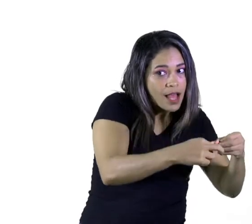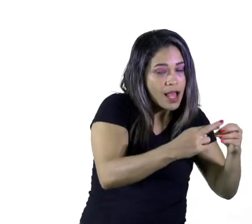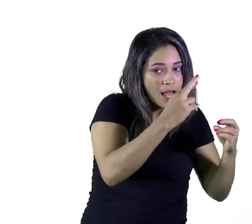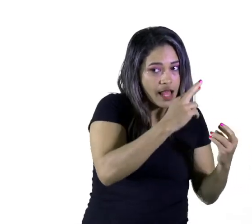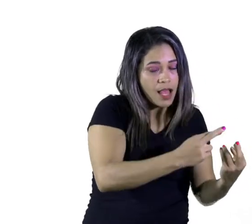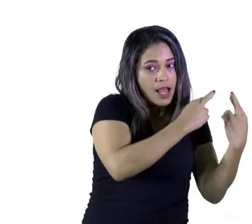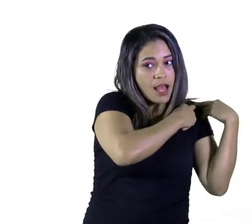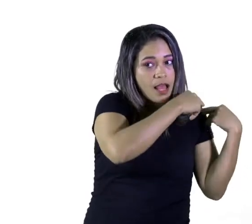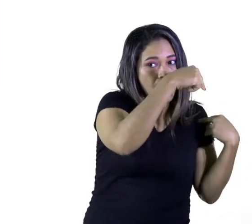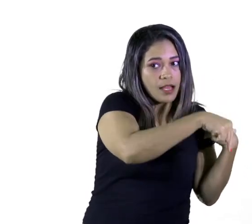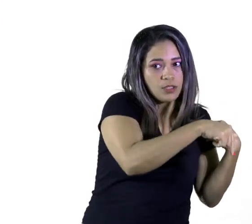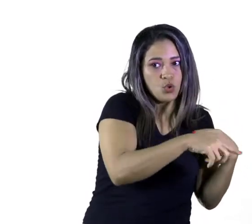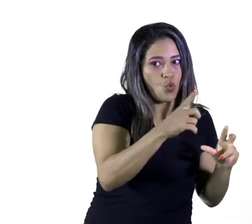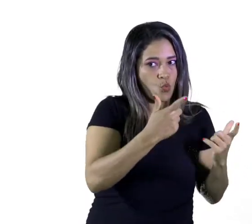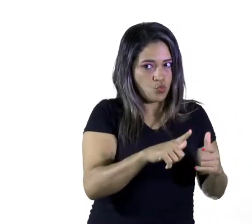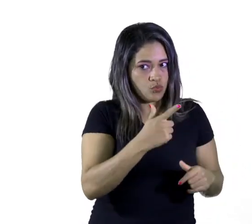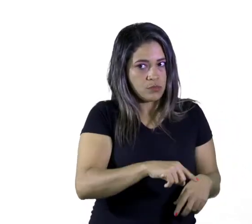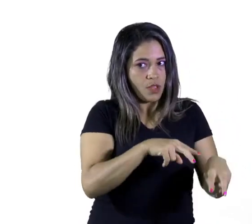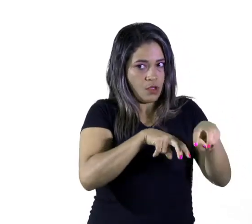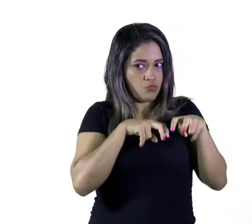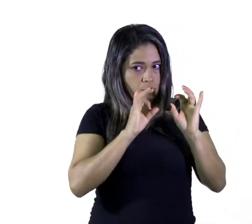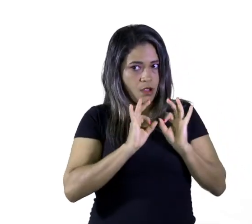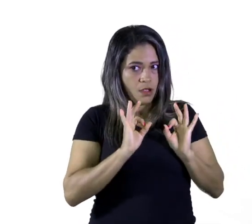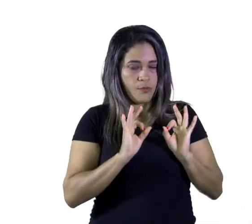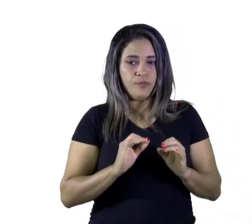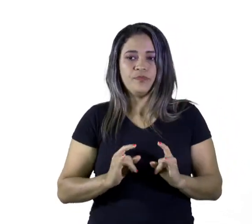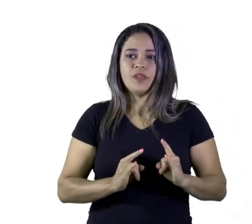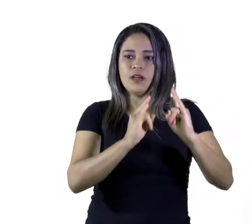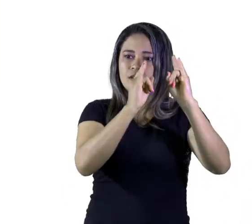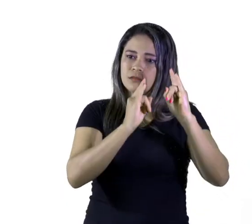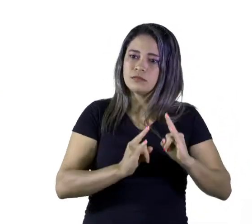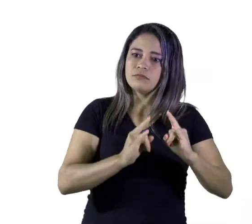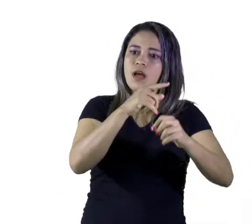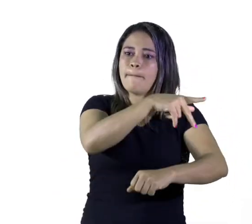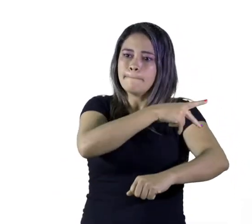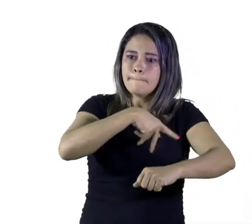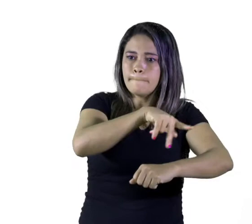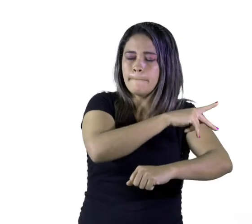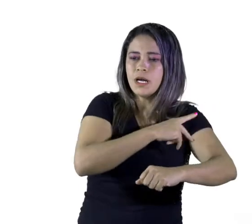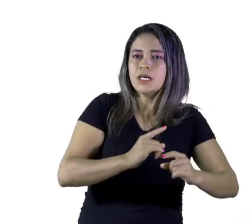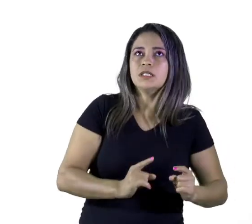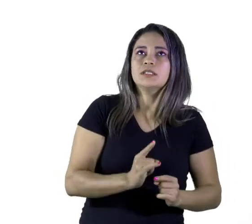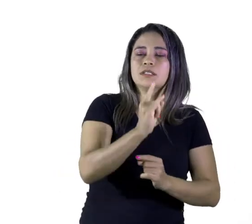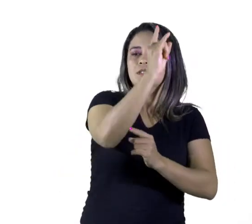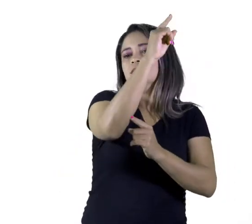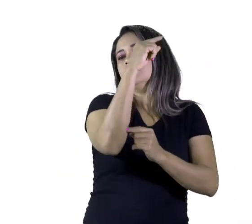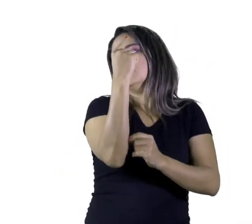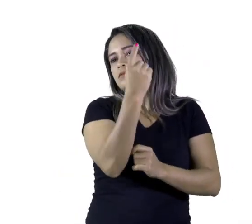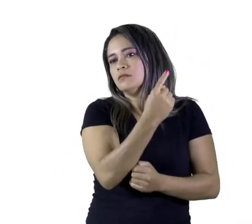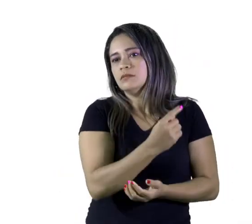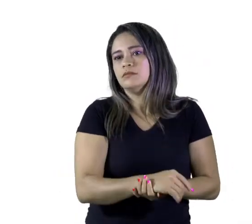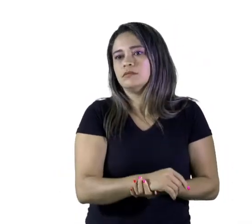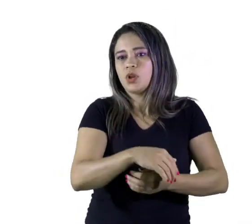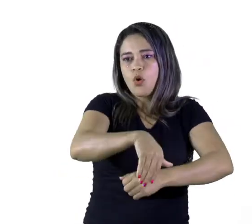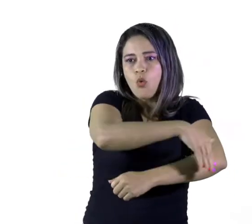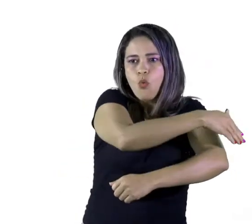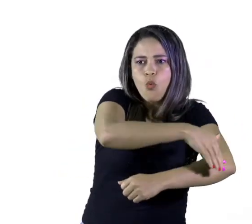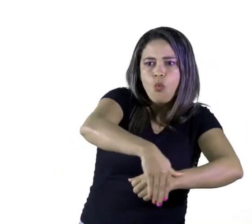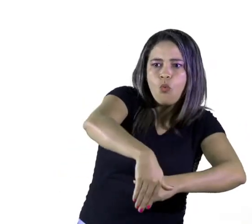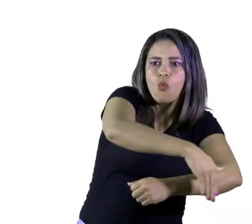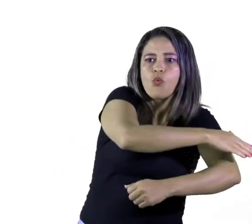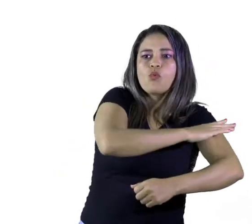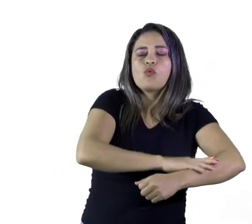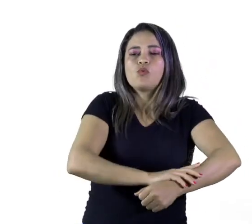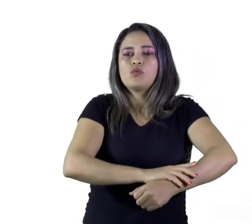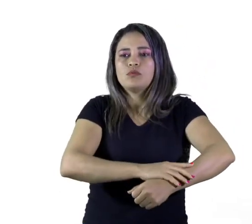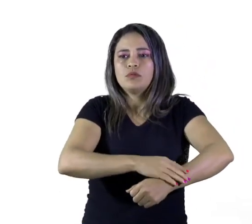não se acha no campo. Edifícios, praças, portes, viadutos, ruas pavimentadas.